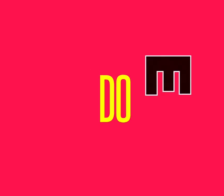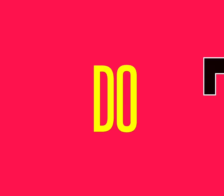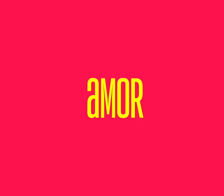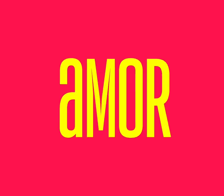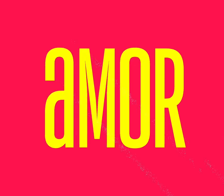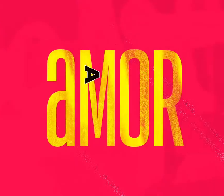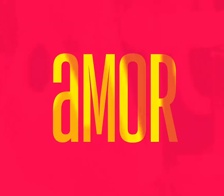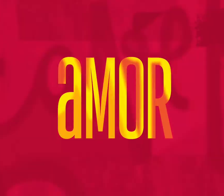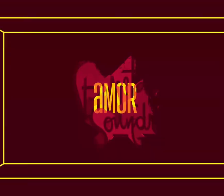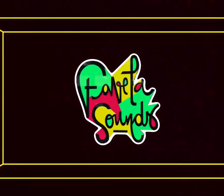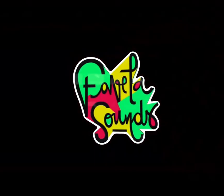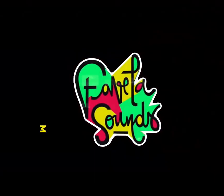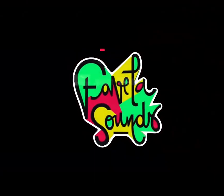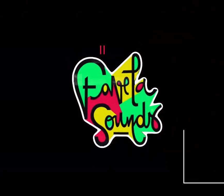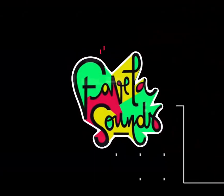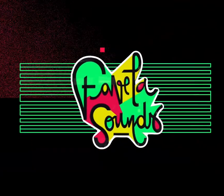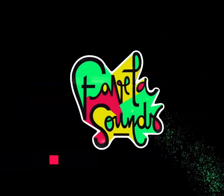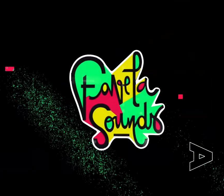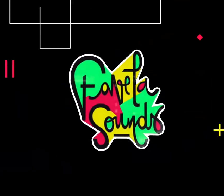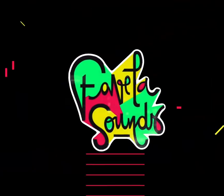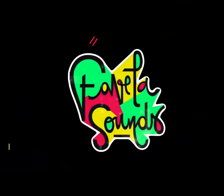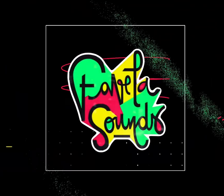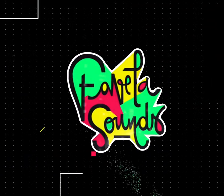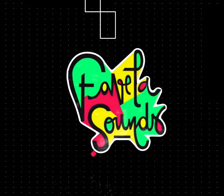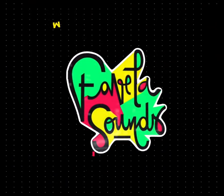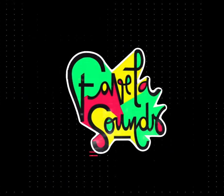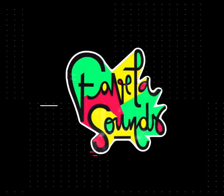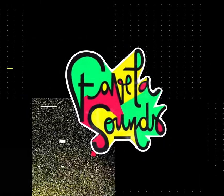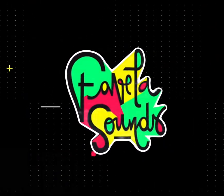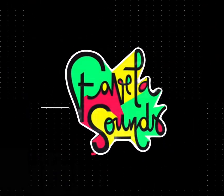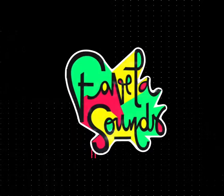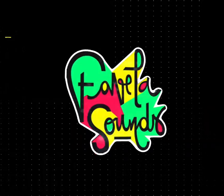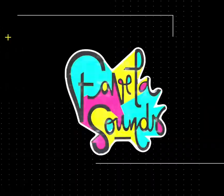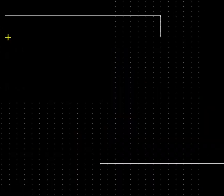do amor chegou